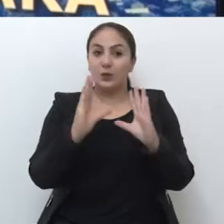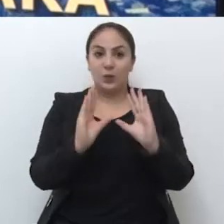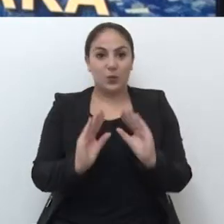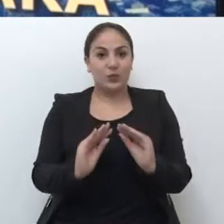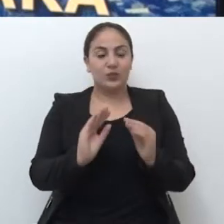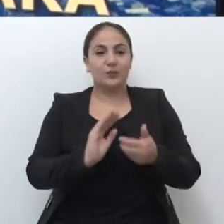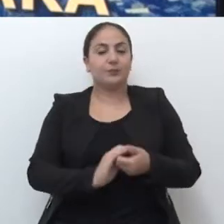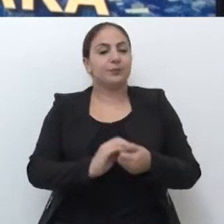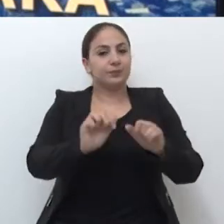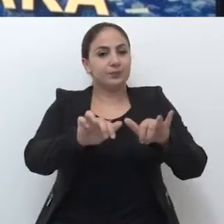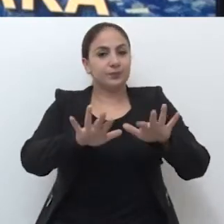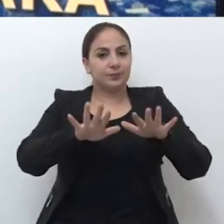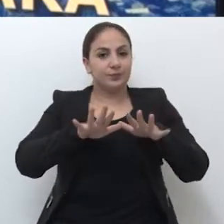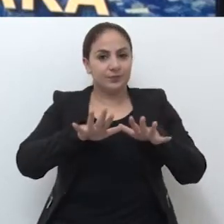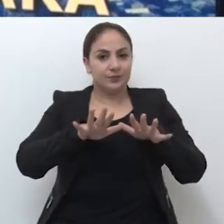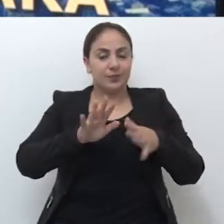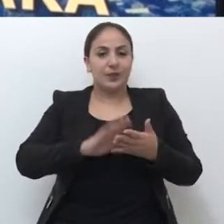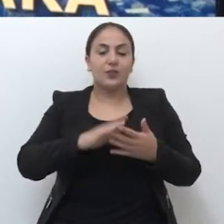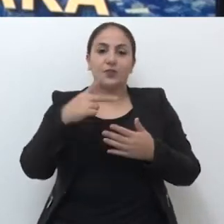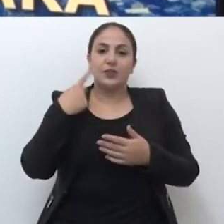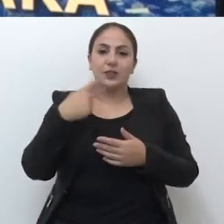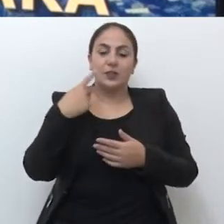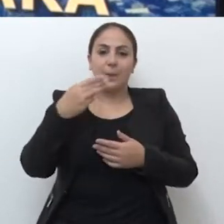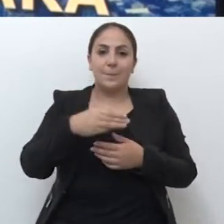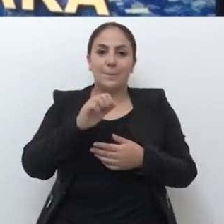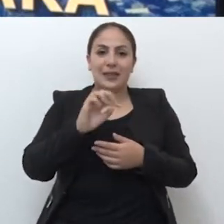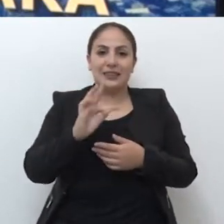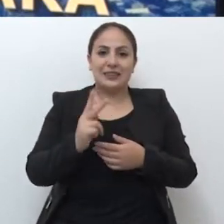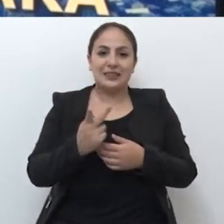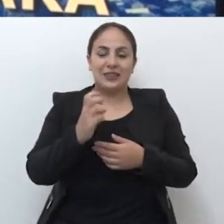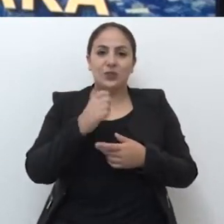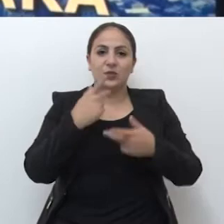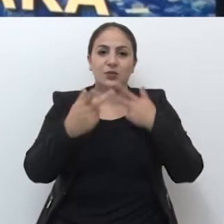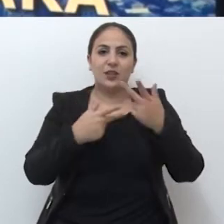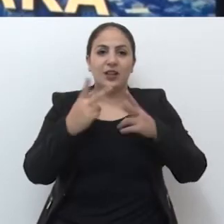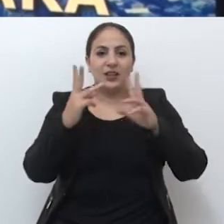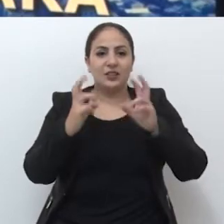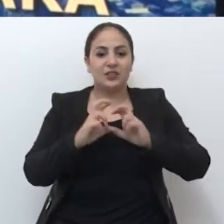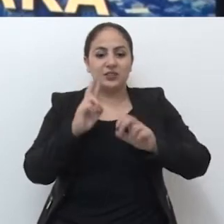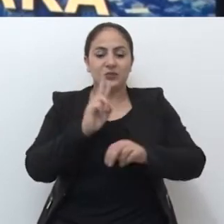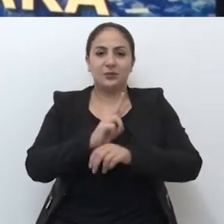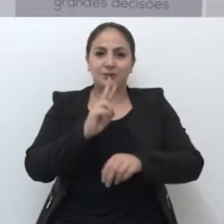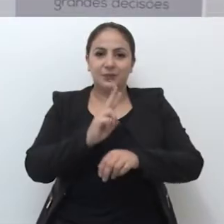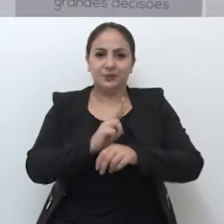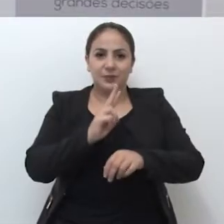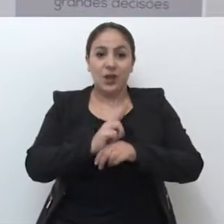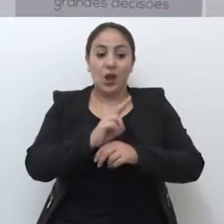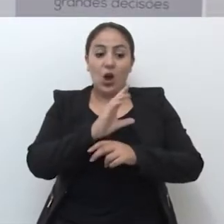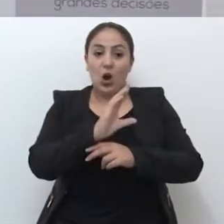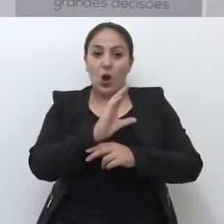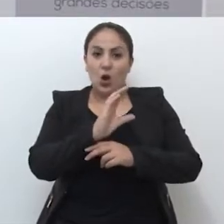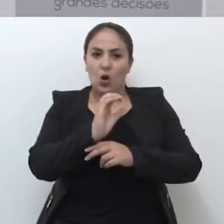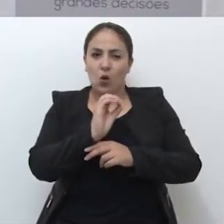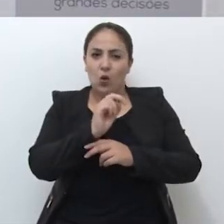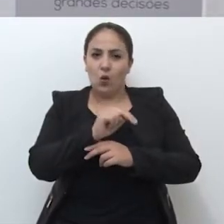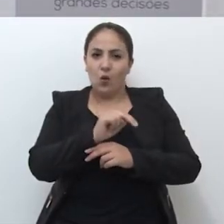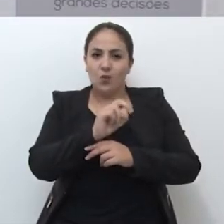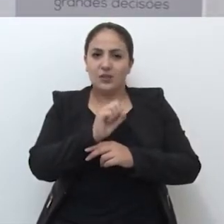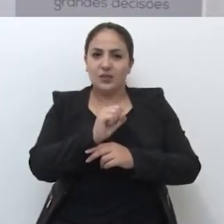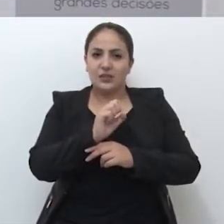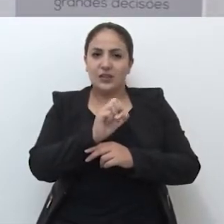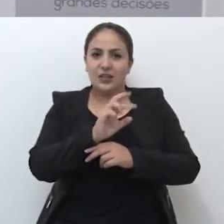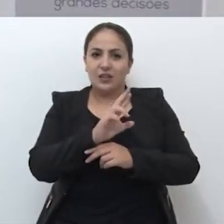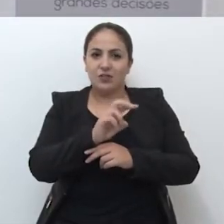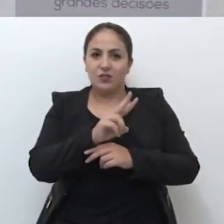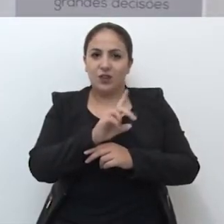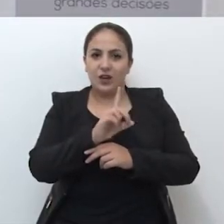Boa noite. Em grande expediente, o vereador Matheus Vesp fala sobre o conservadorismo. Conservador é uma pessoa que tem, é claro,